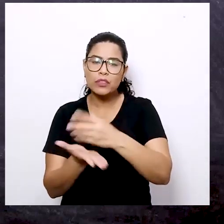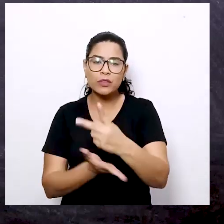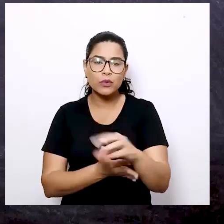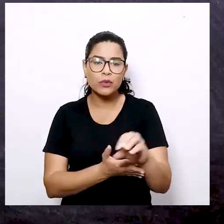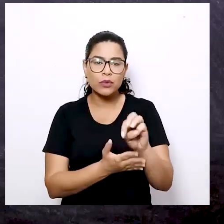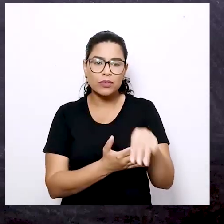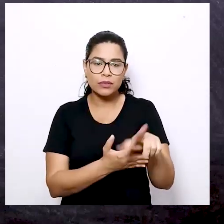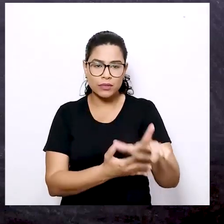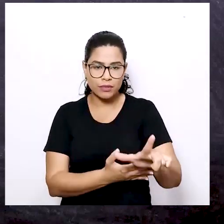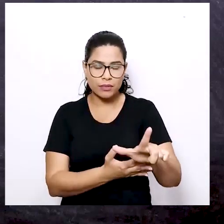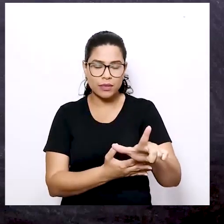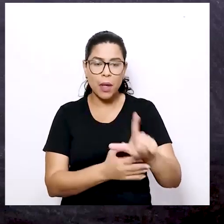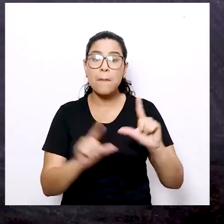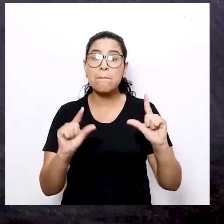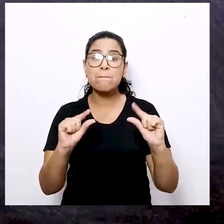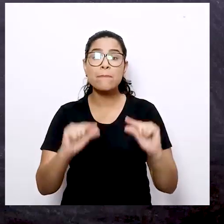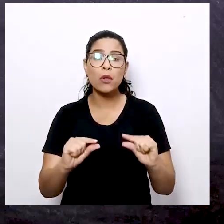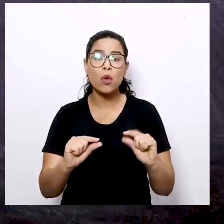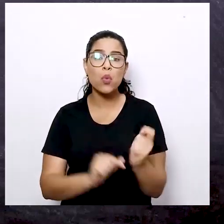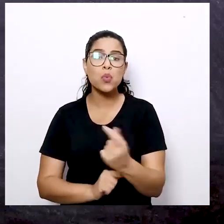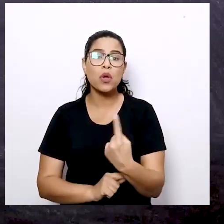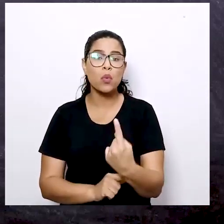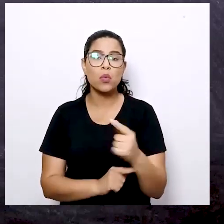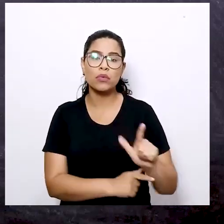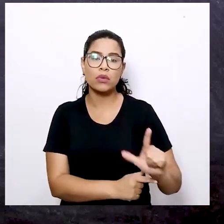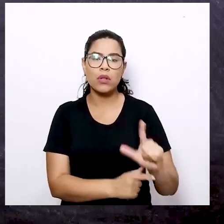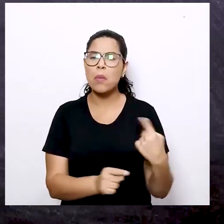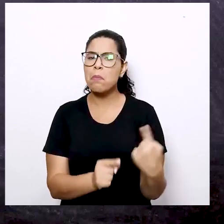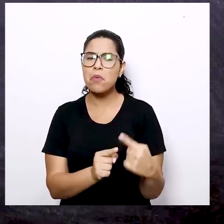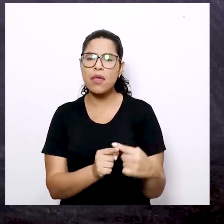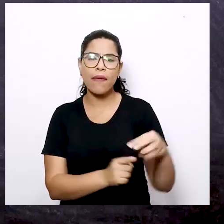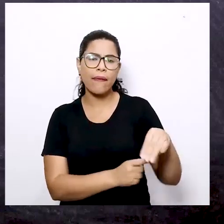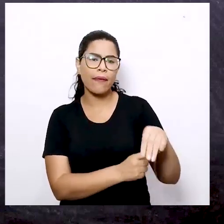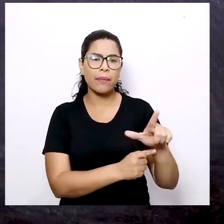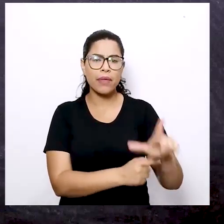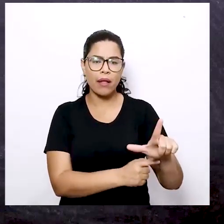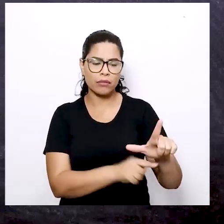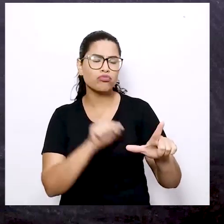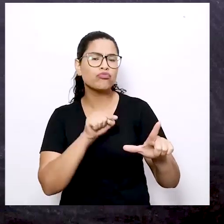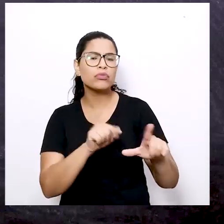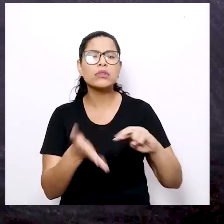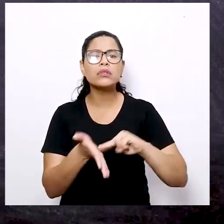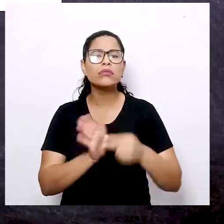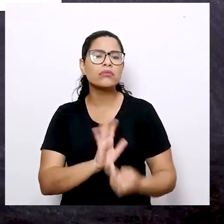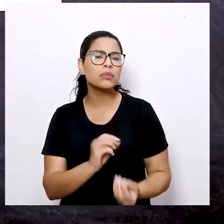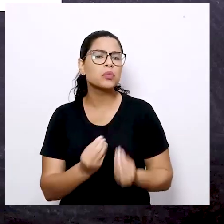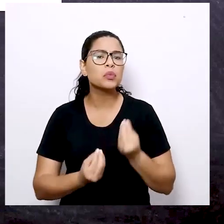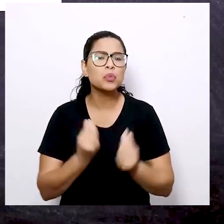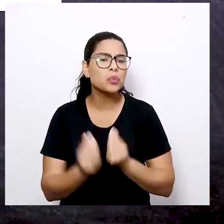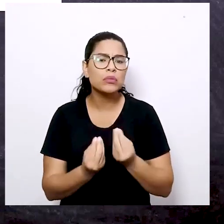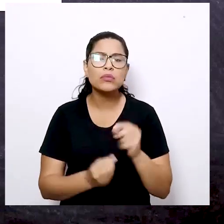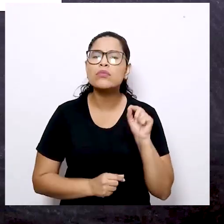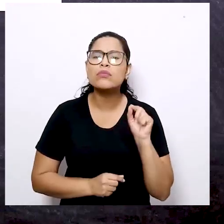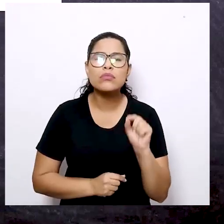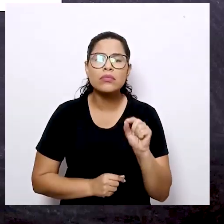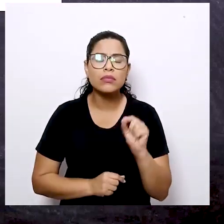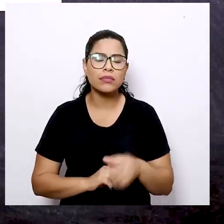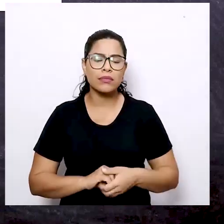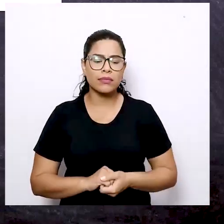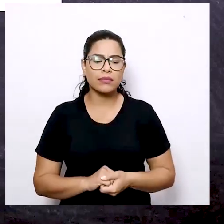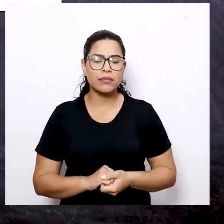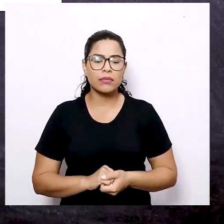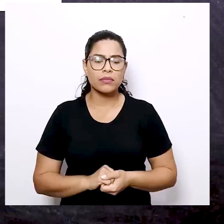são menores do que 1 litro. E por que o ml? Da onde vem isso ml? Aí esse